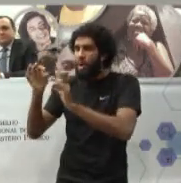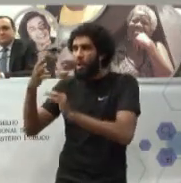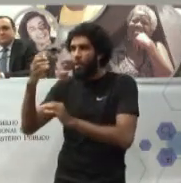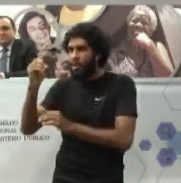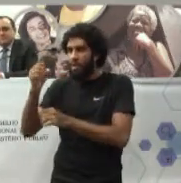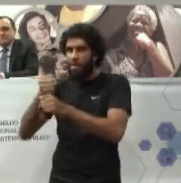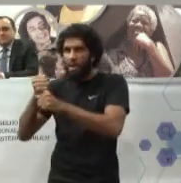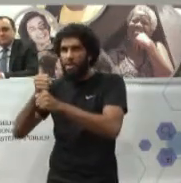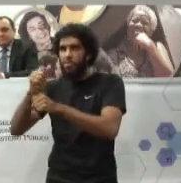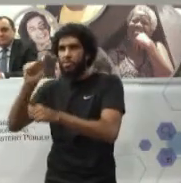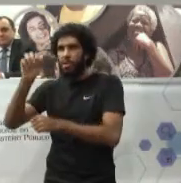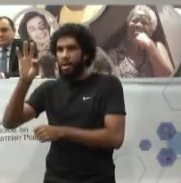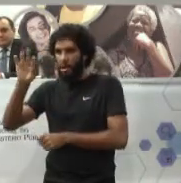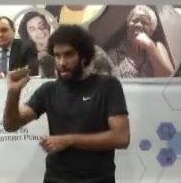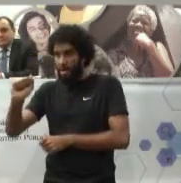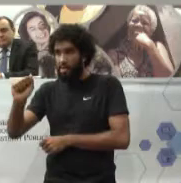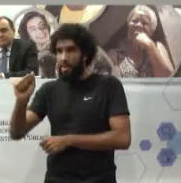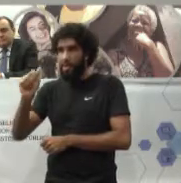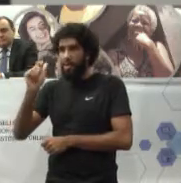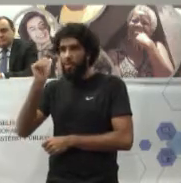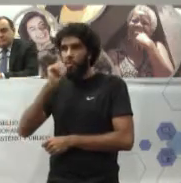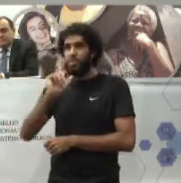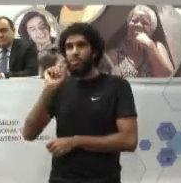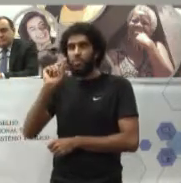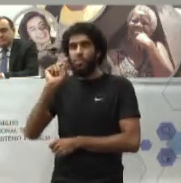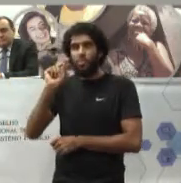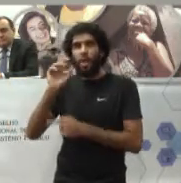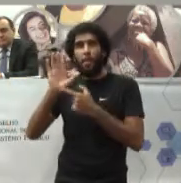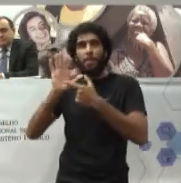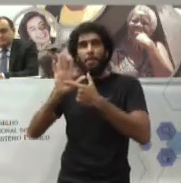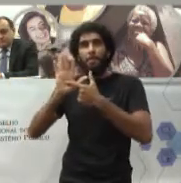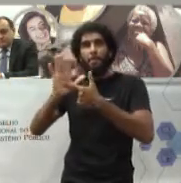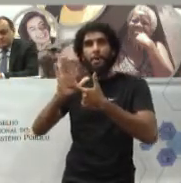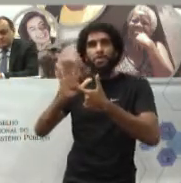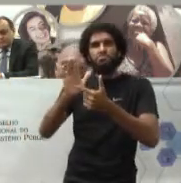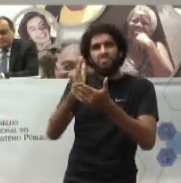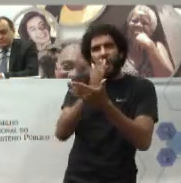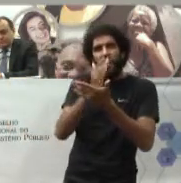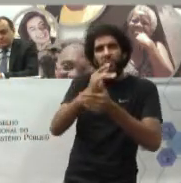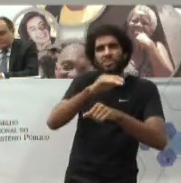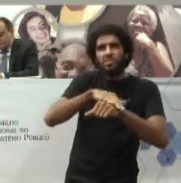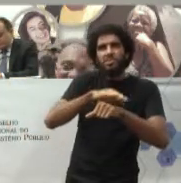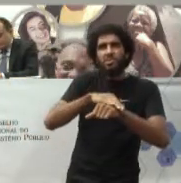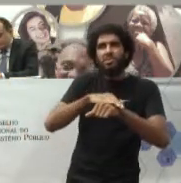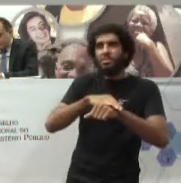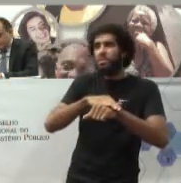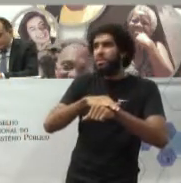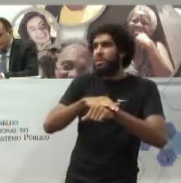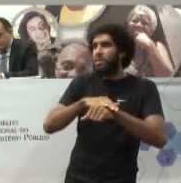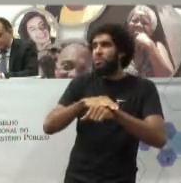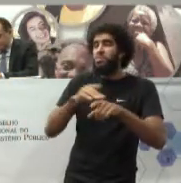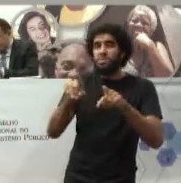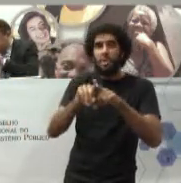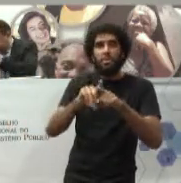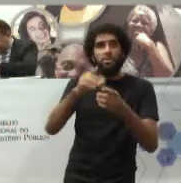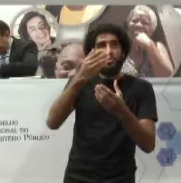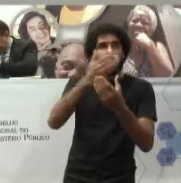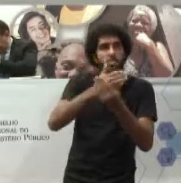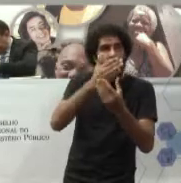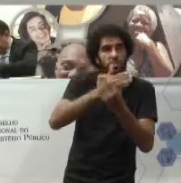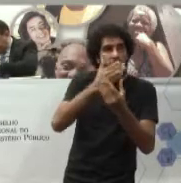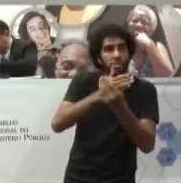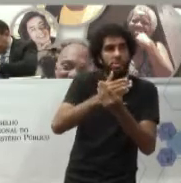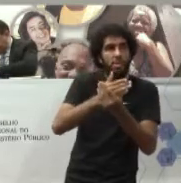alma-ata ficou bastante evidenciado sendo que em alguns momentos até mesmo nos processos de negociações